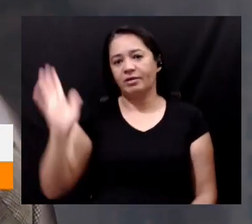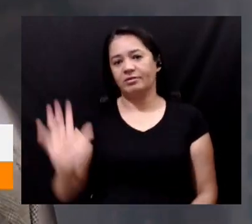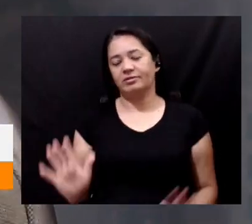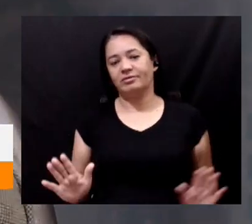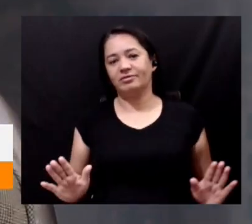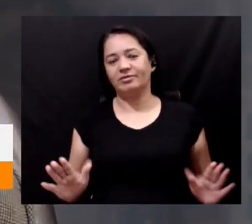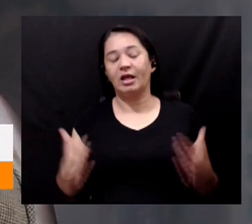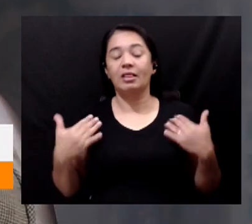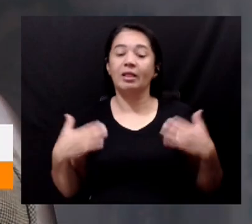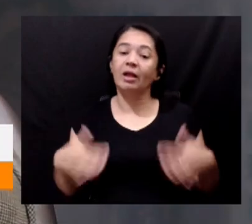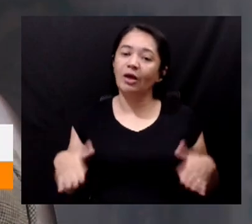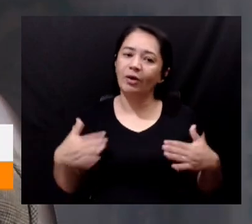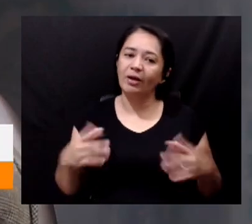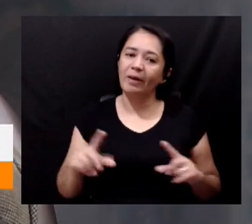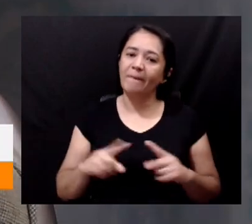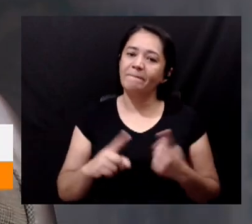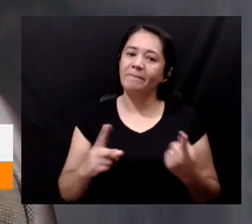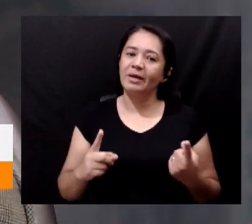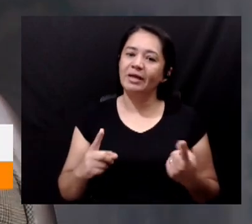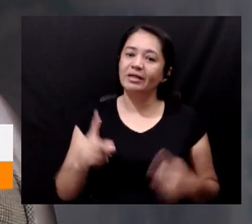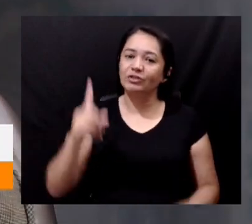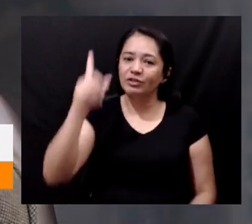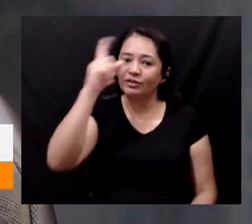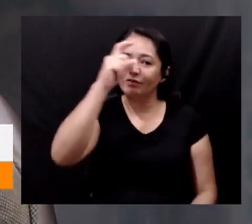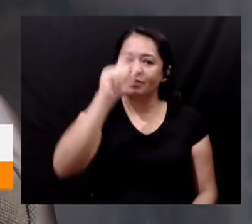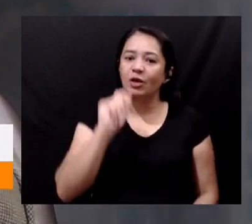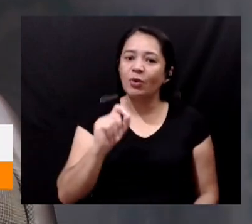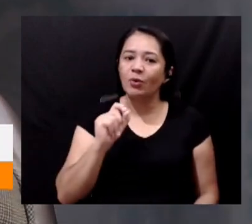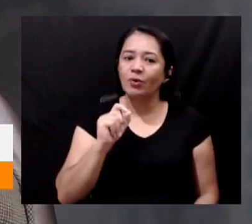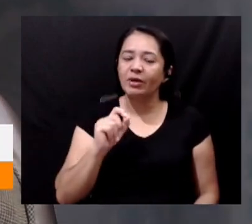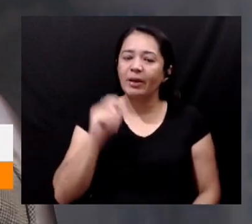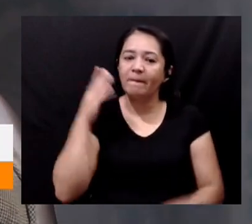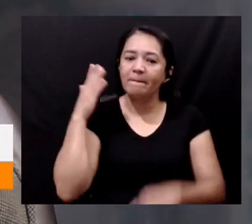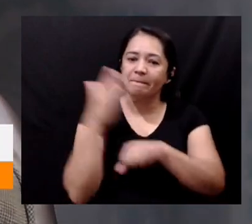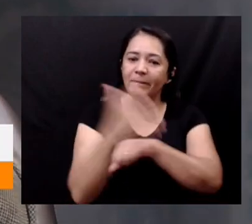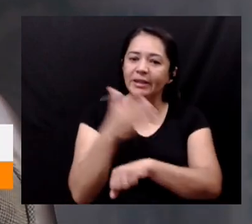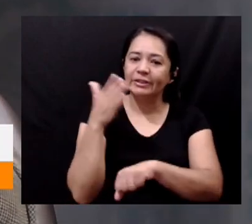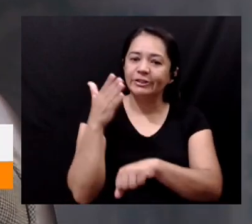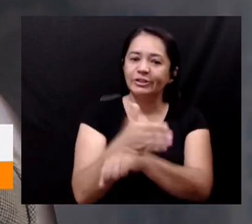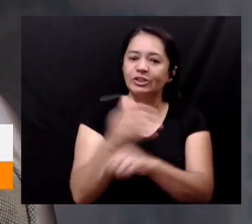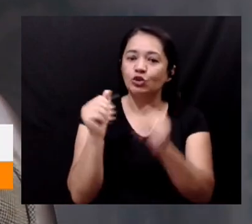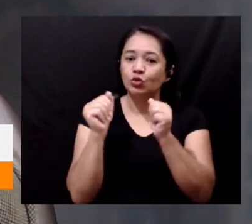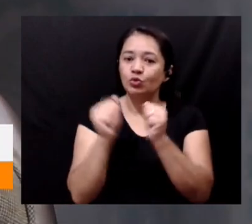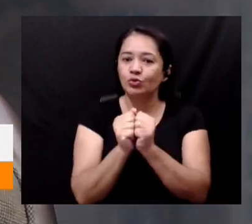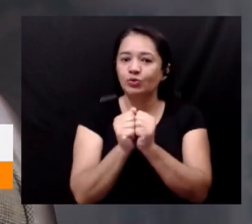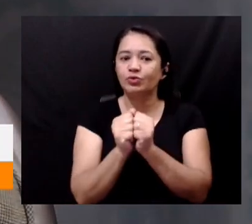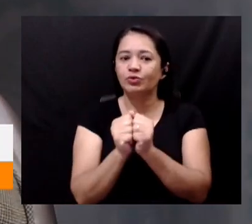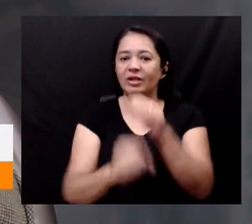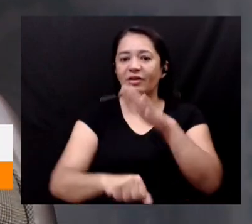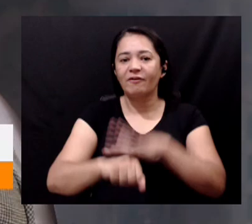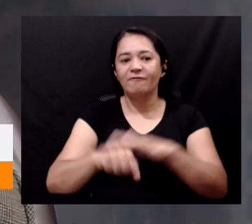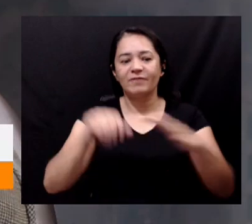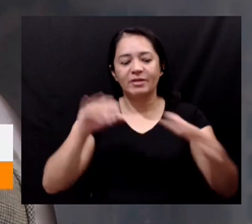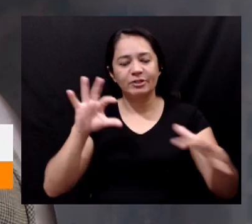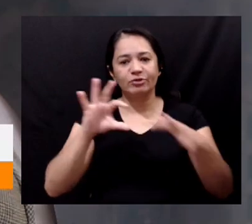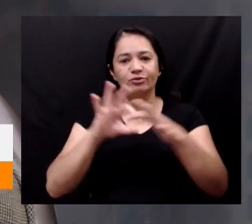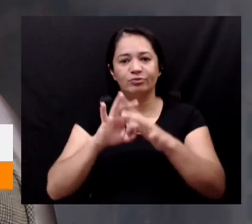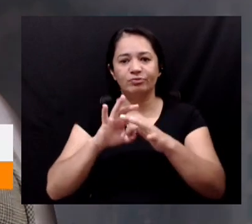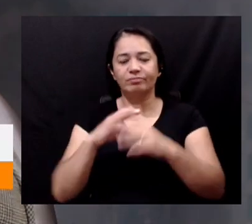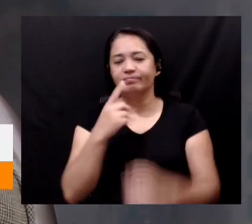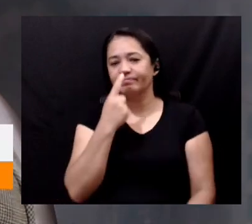né? A mais complicada é a participação, é Uhum. estar junto, é fazer um laço íntimo com